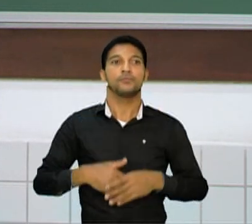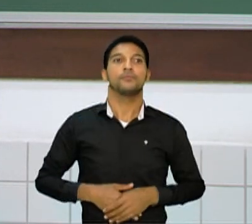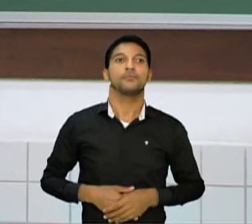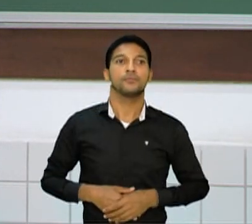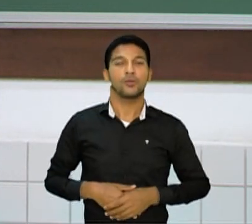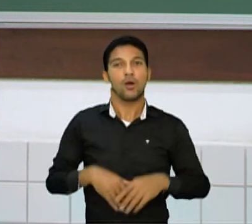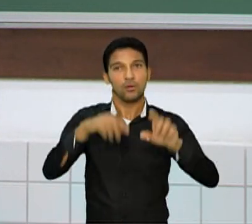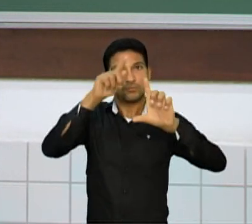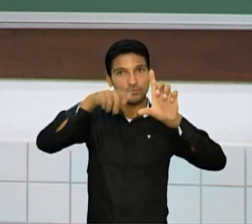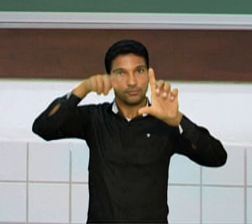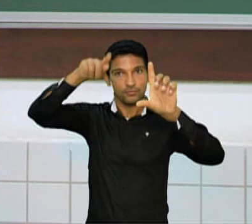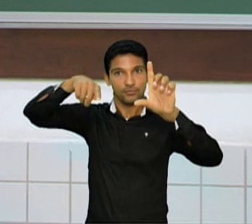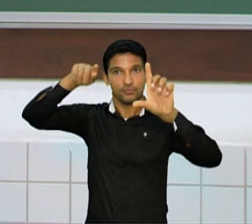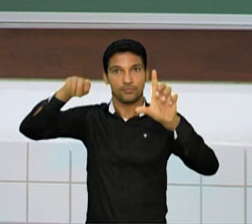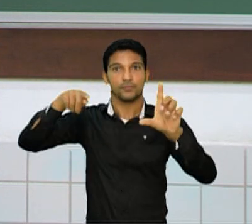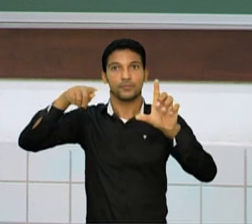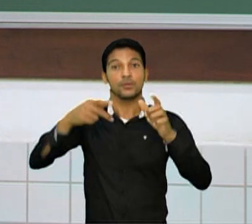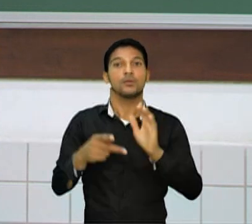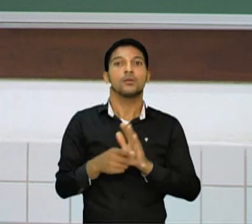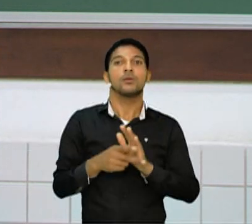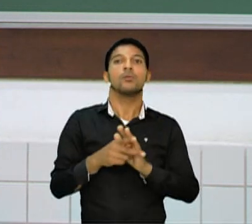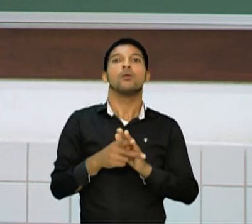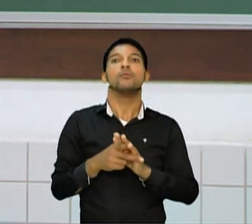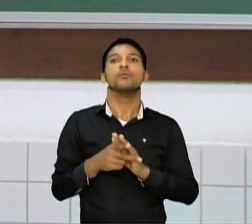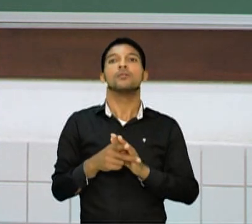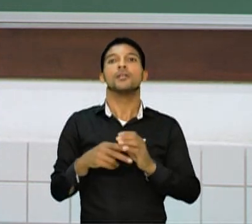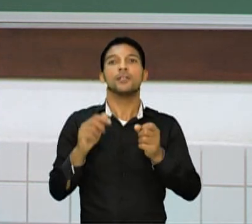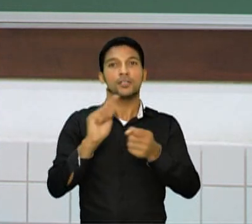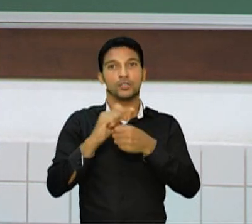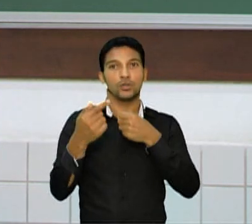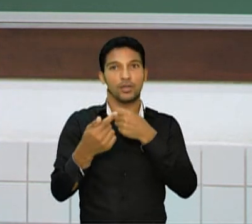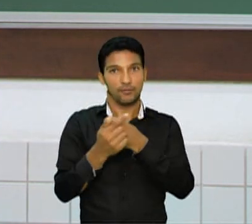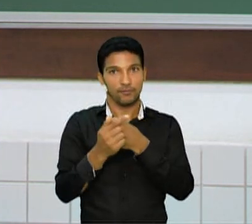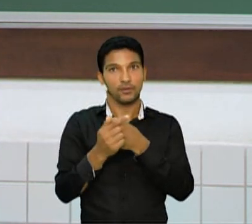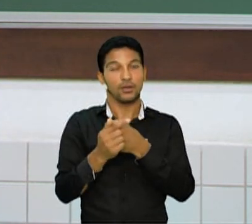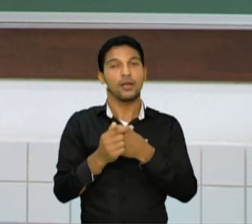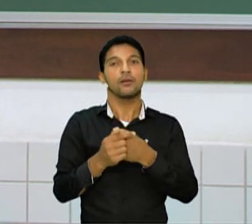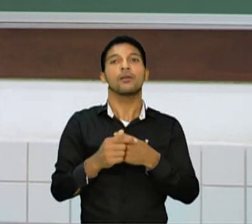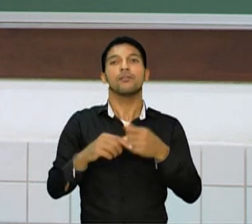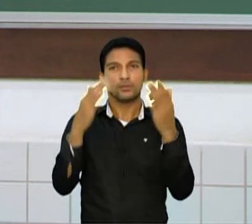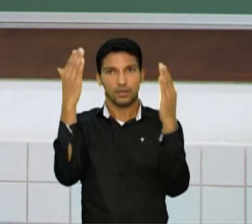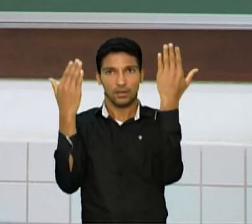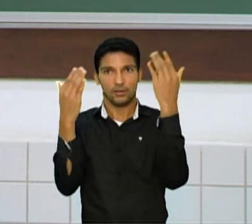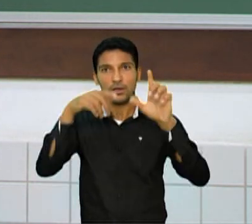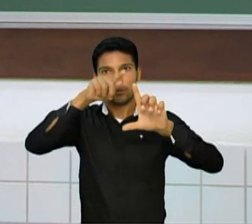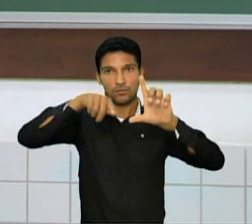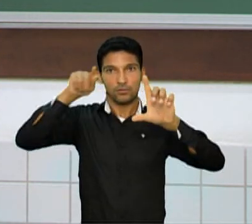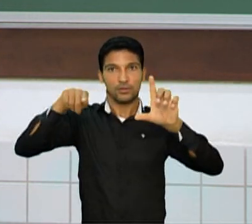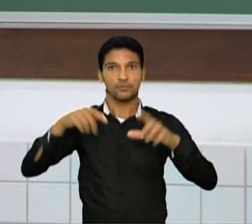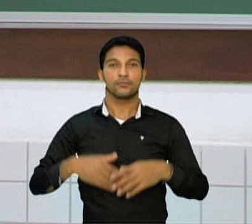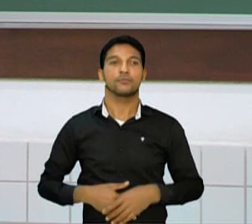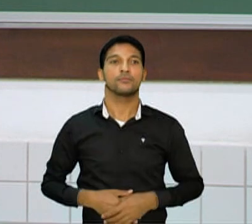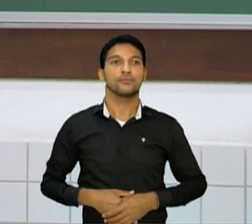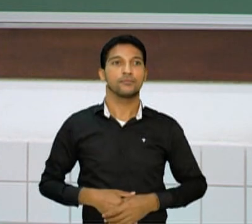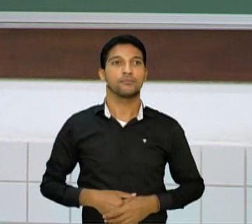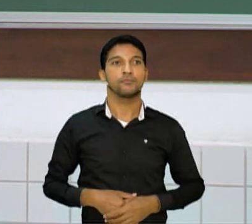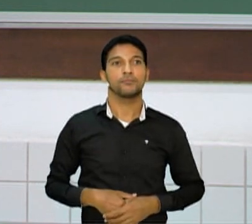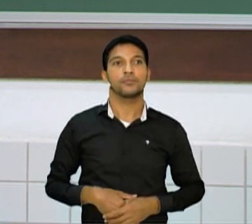nas avaliações de geografia ou conhecimentos gerais é de análise de gráfico. Neste gráfico, nós vamos ter